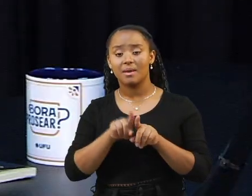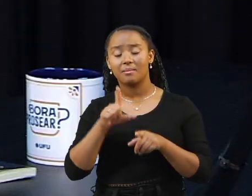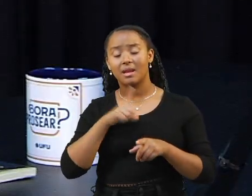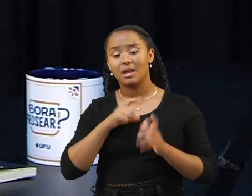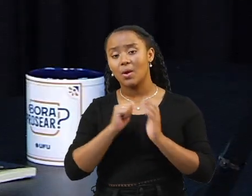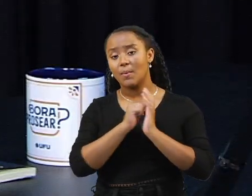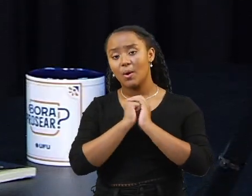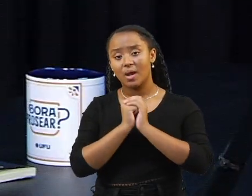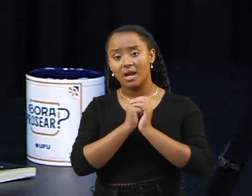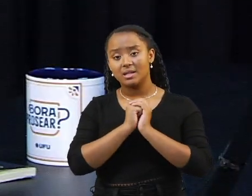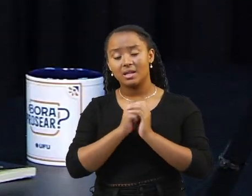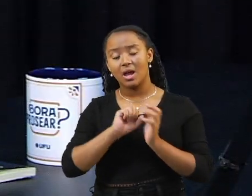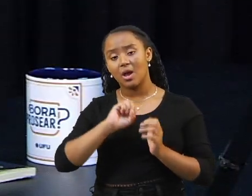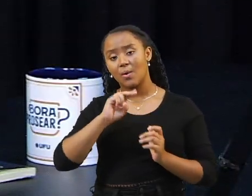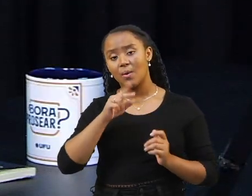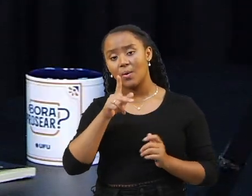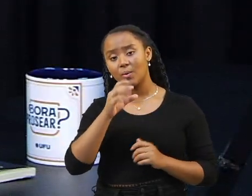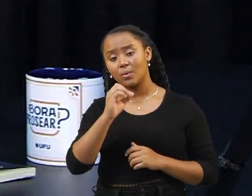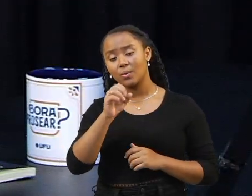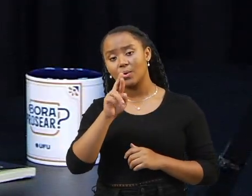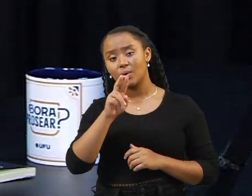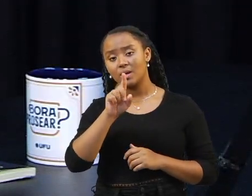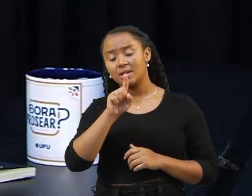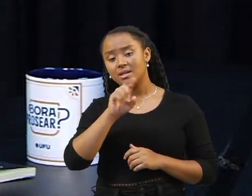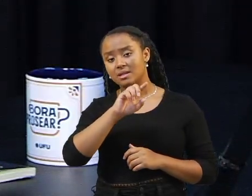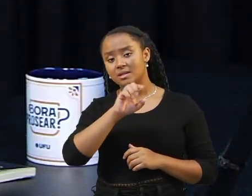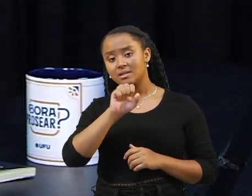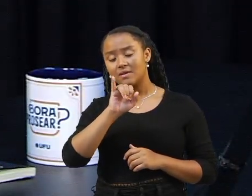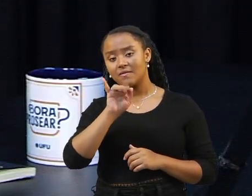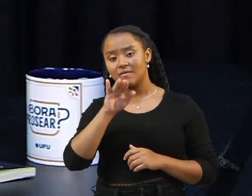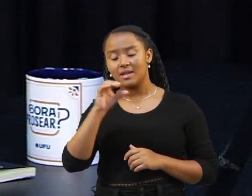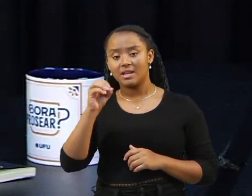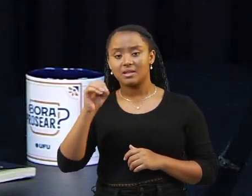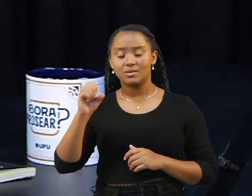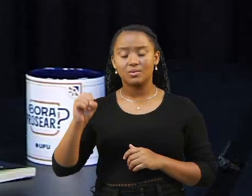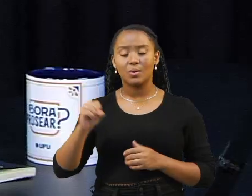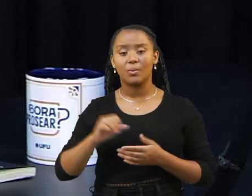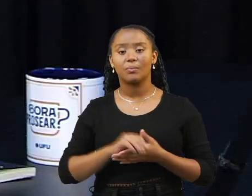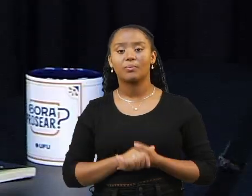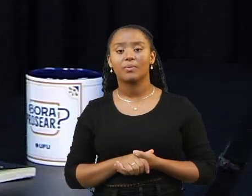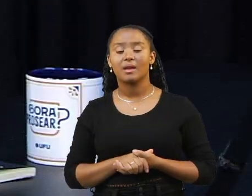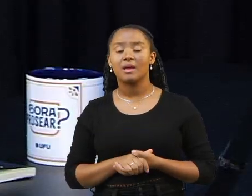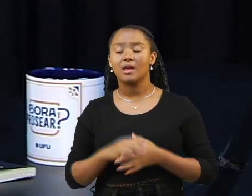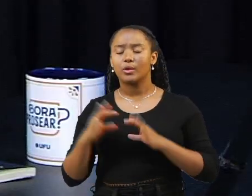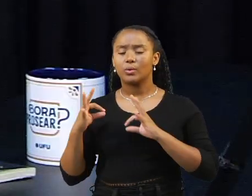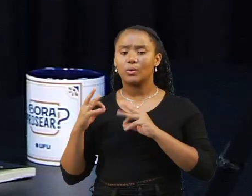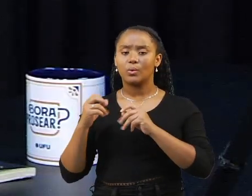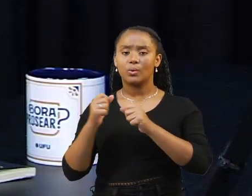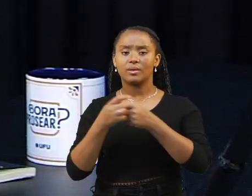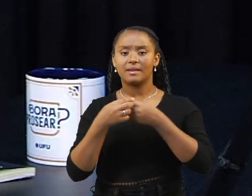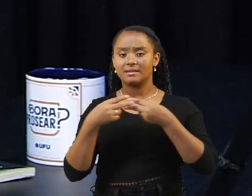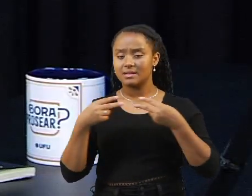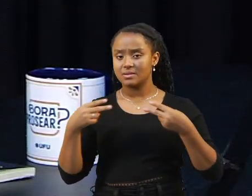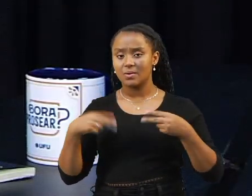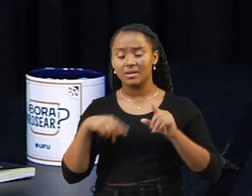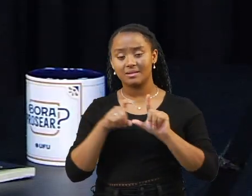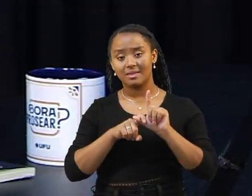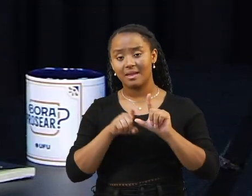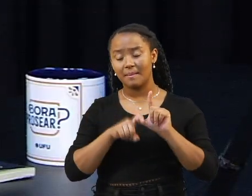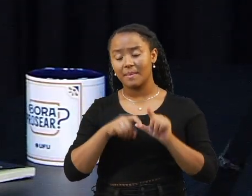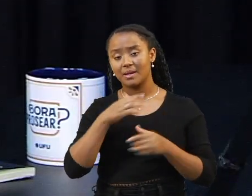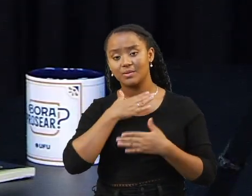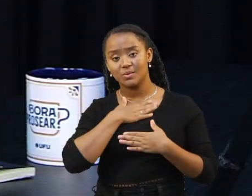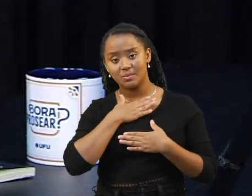pode ser uma oração, pode ser um crucifixo, pode ser uma contemplação.